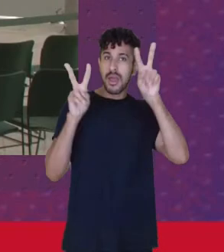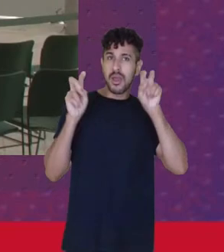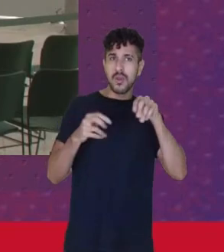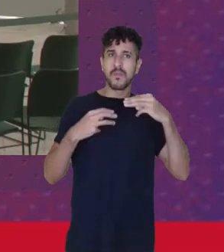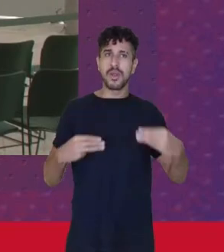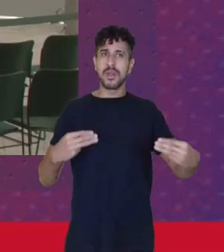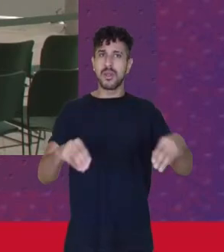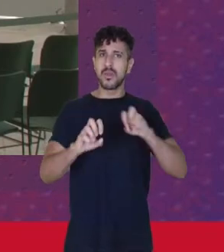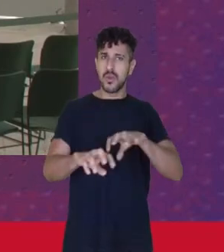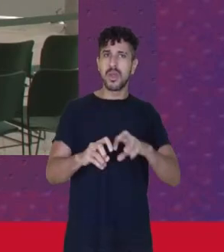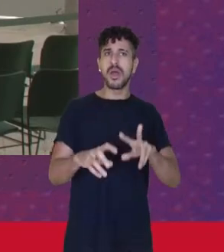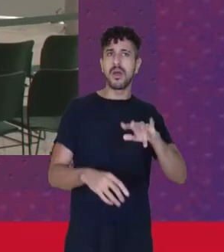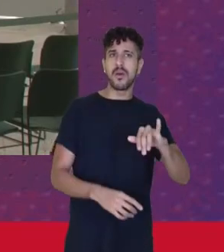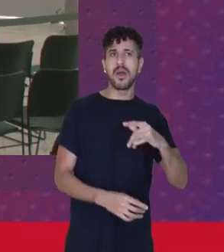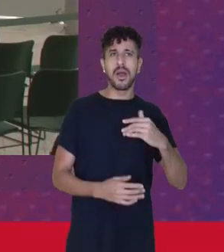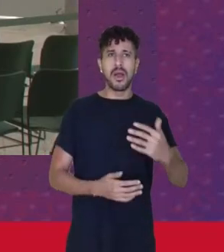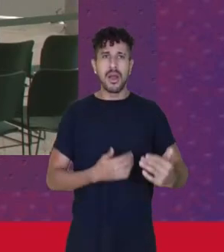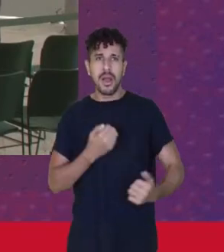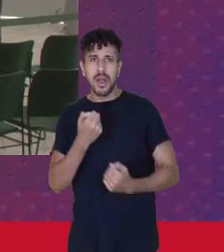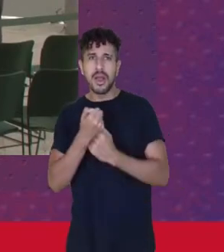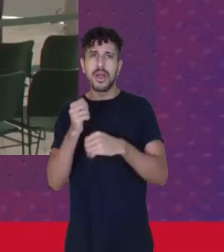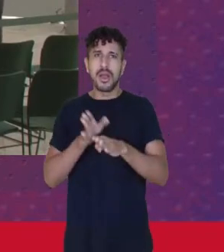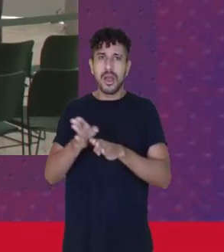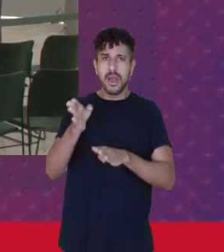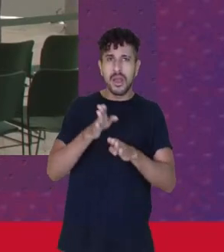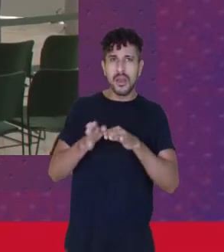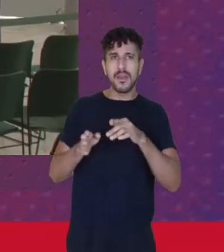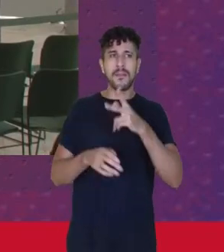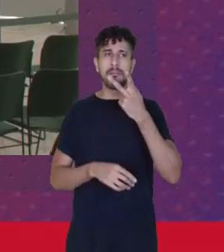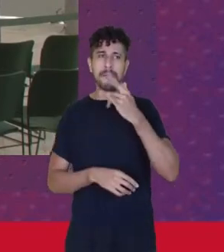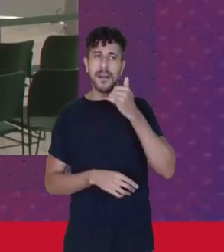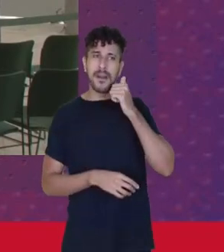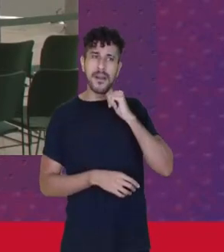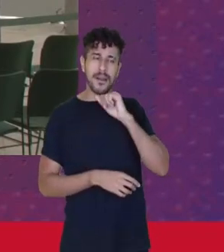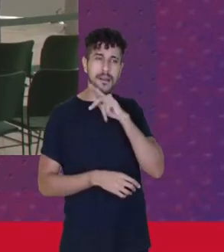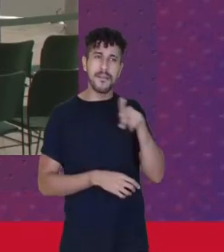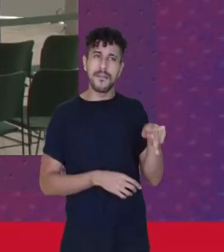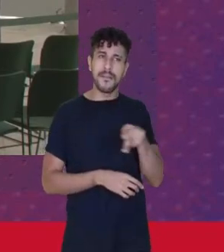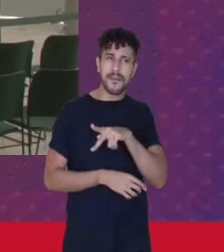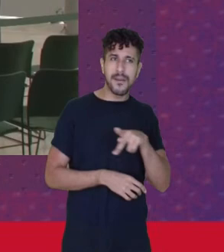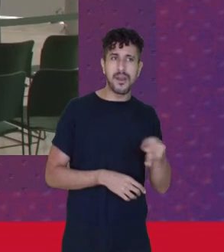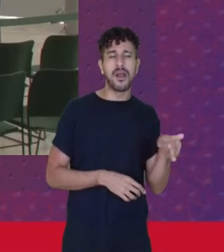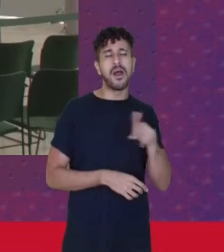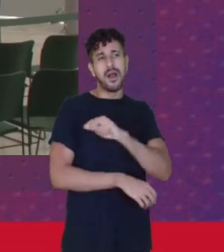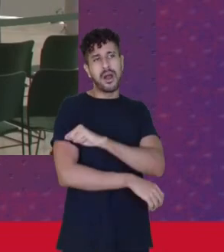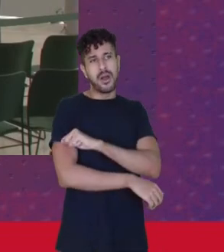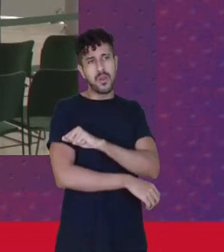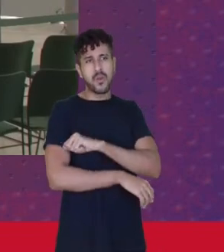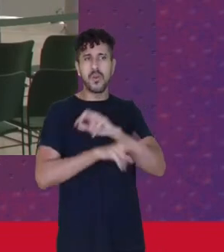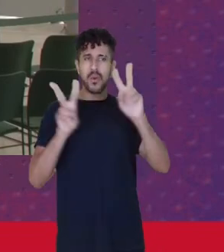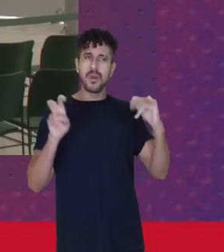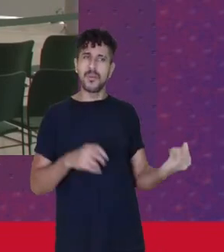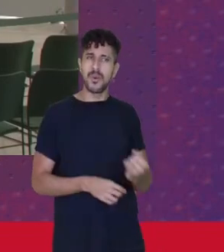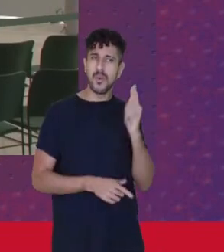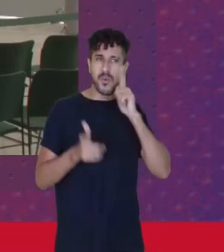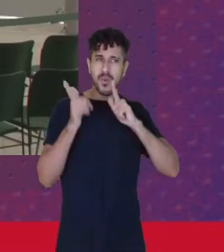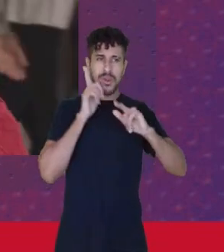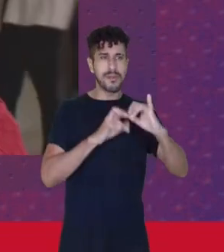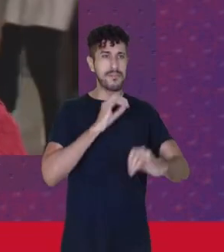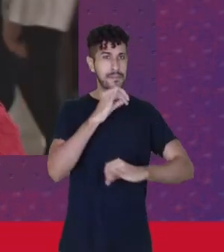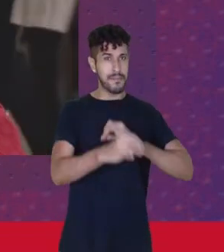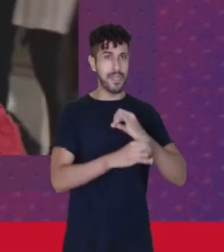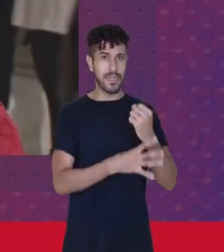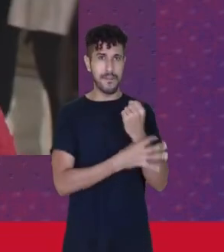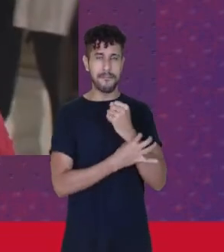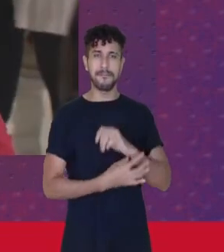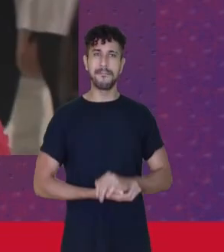da Educação vai contribuir com orientações para pais, professores e alunos sobre a importância de uma internet segura.